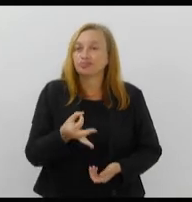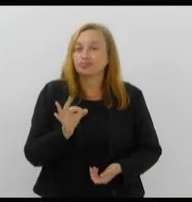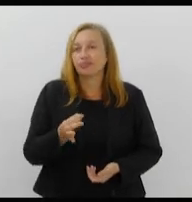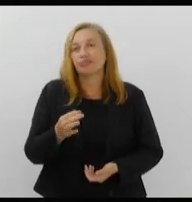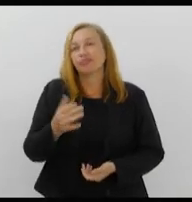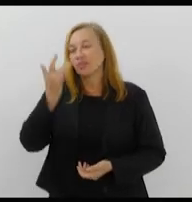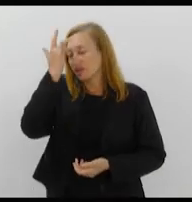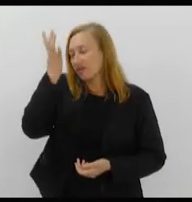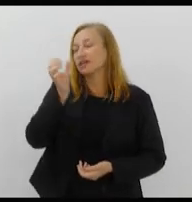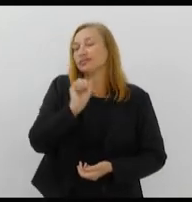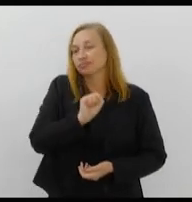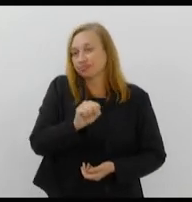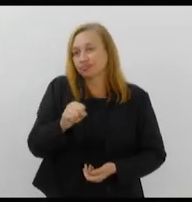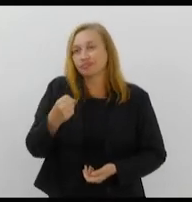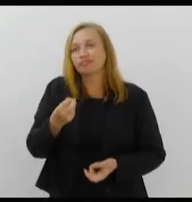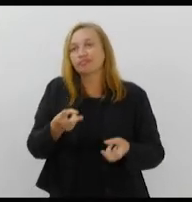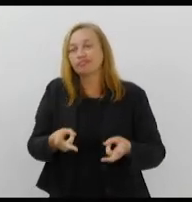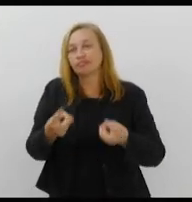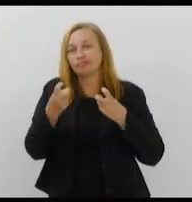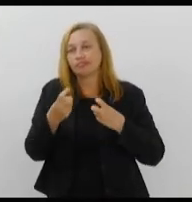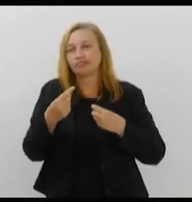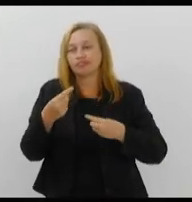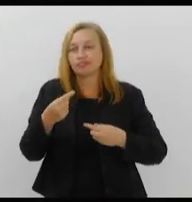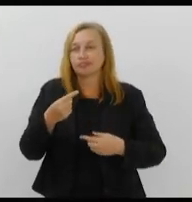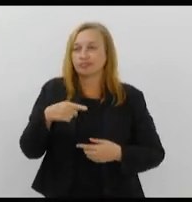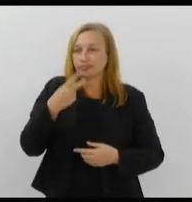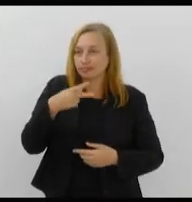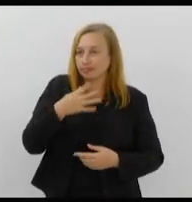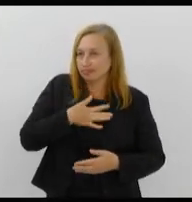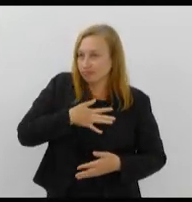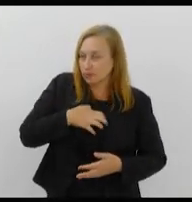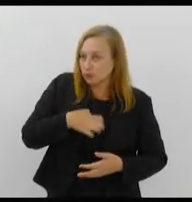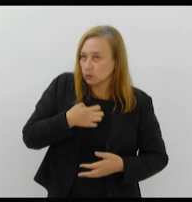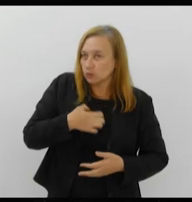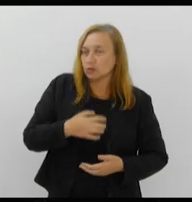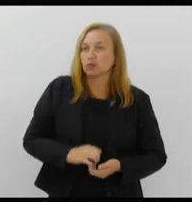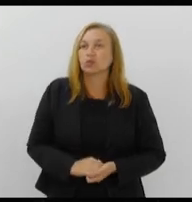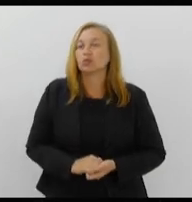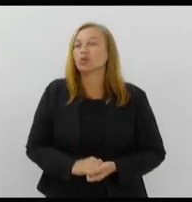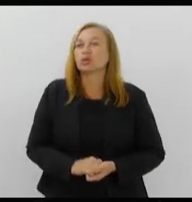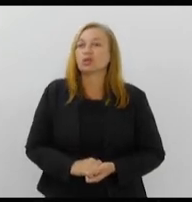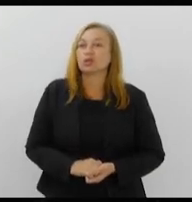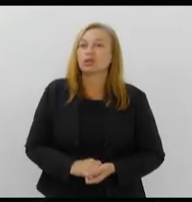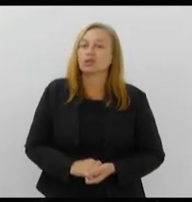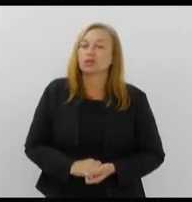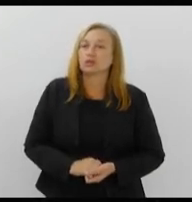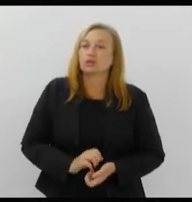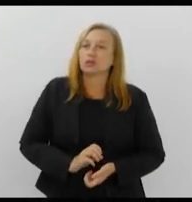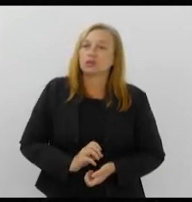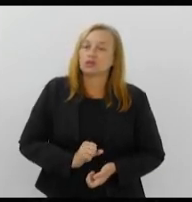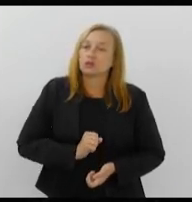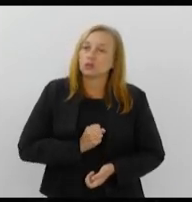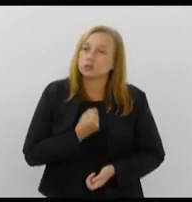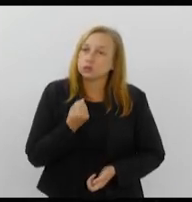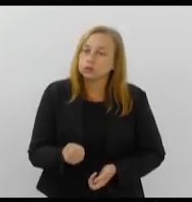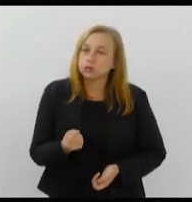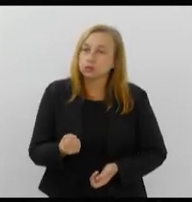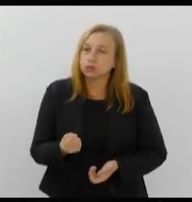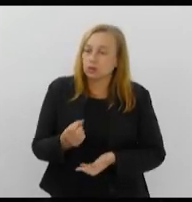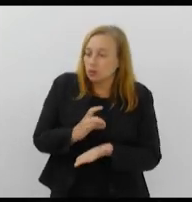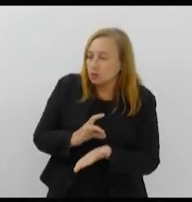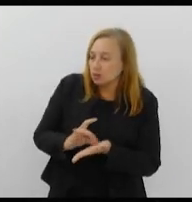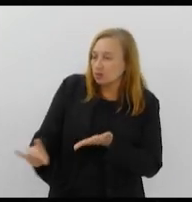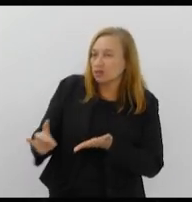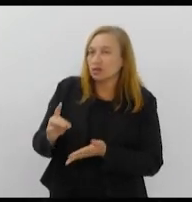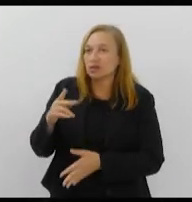fácil, sim, identificar discurso de ódio. Discurso de ódio é impingir ao adversário